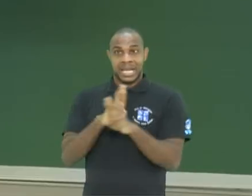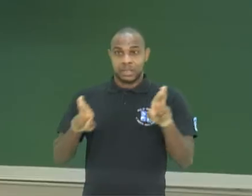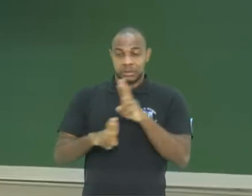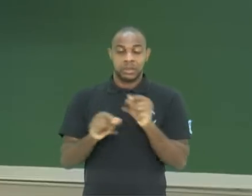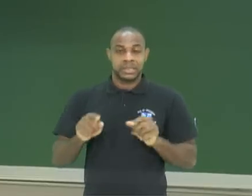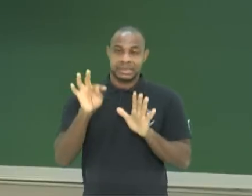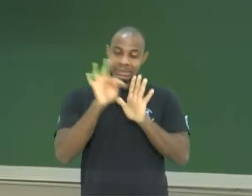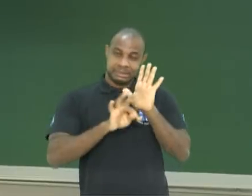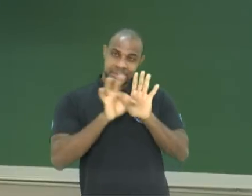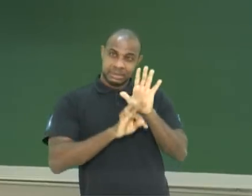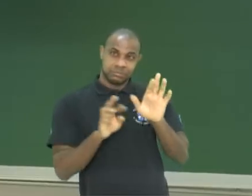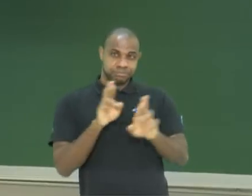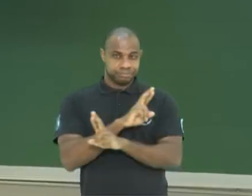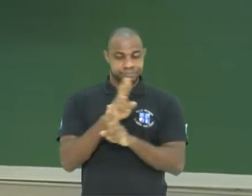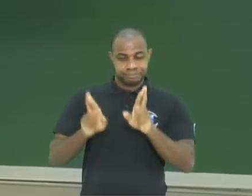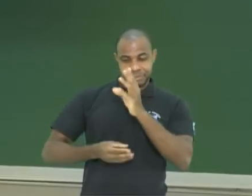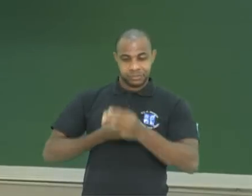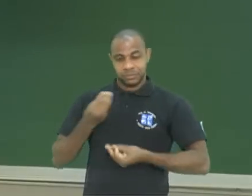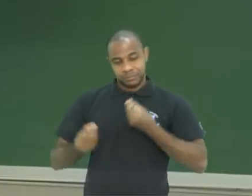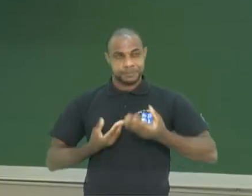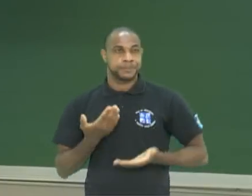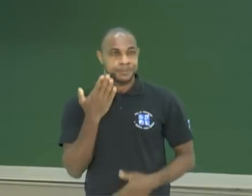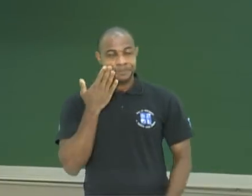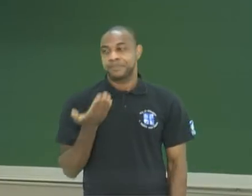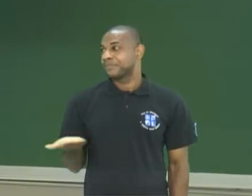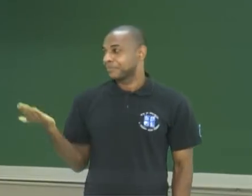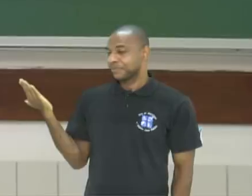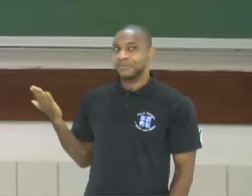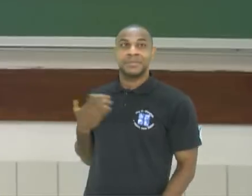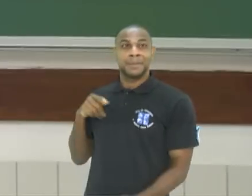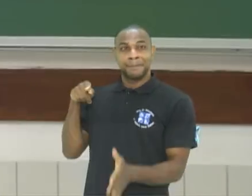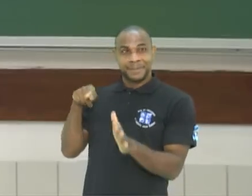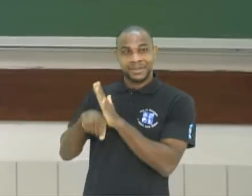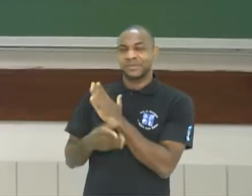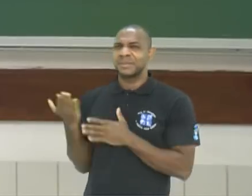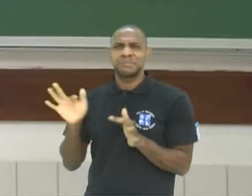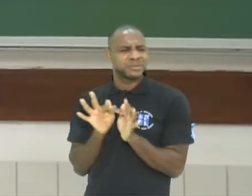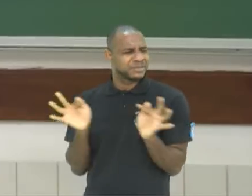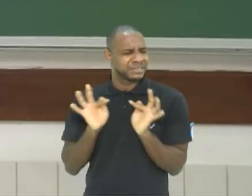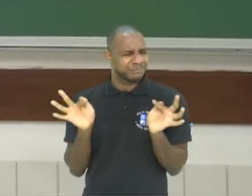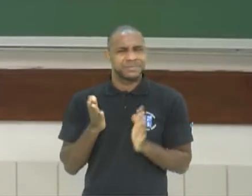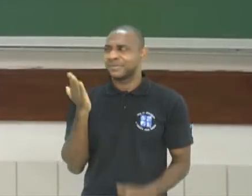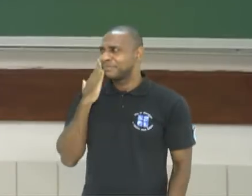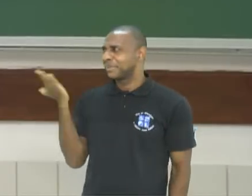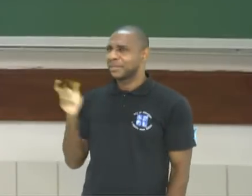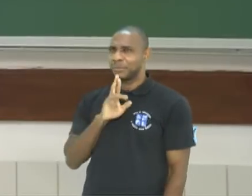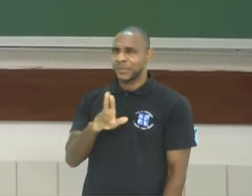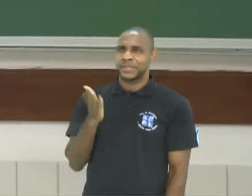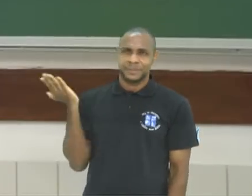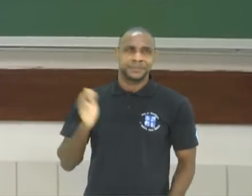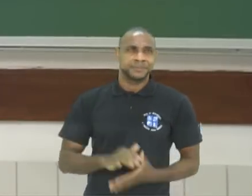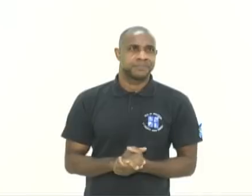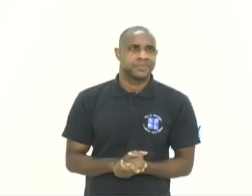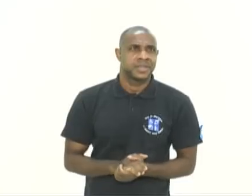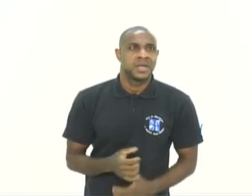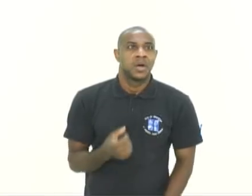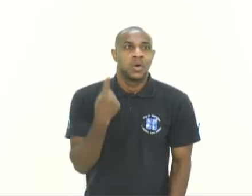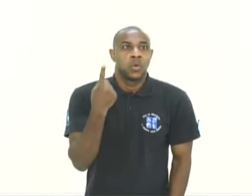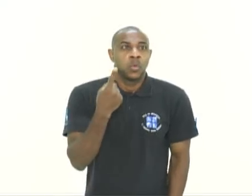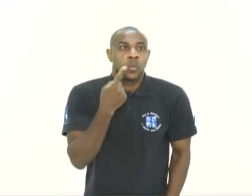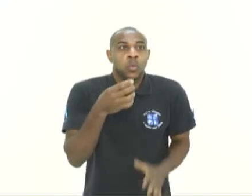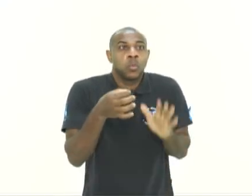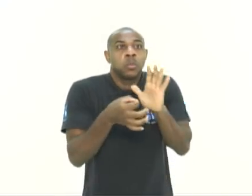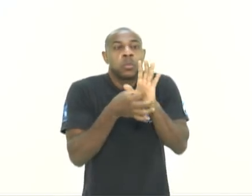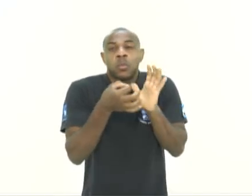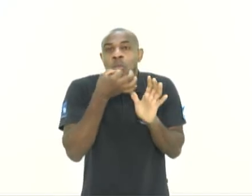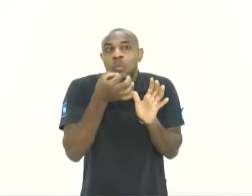temática, ok? Como vocês já estão acostumados, nós temos um quiz bem simples para responder. Uma questão polêmica, então,